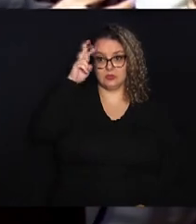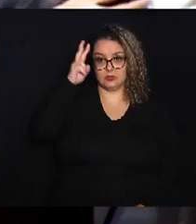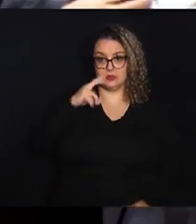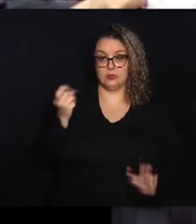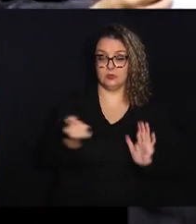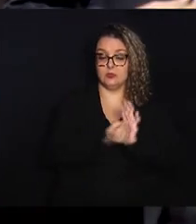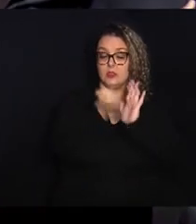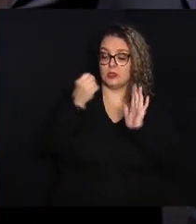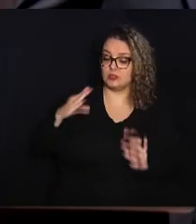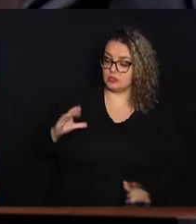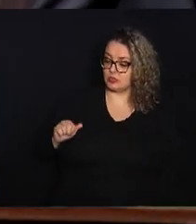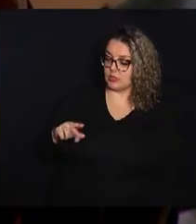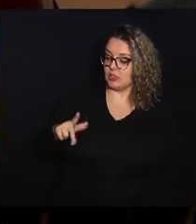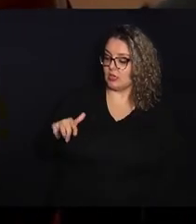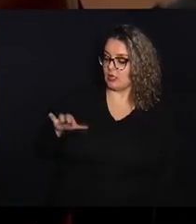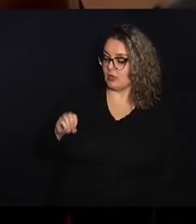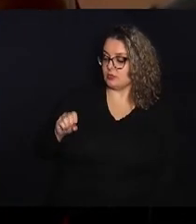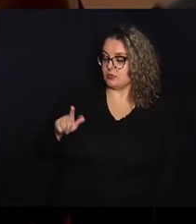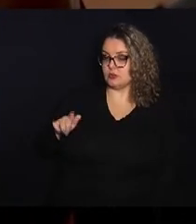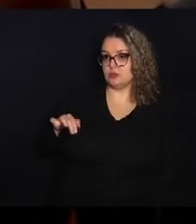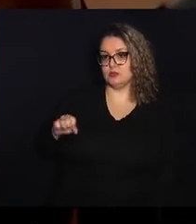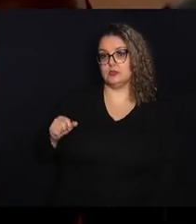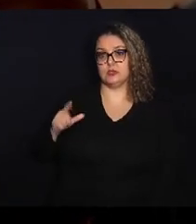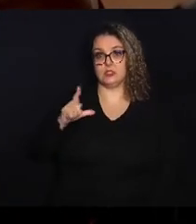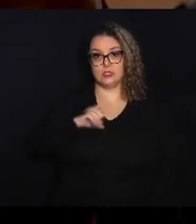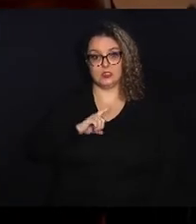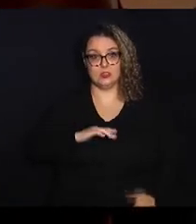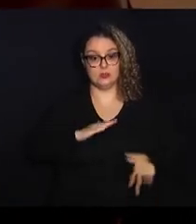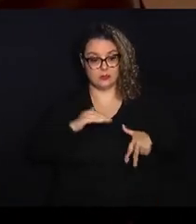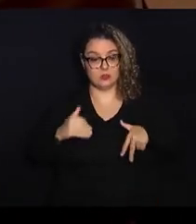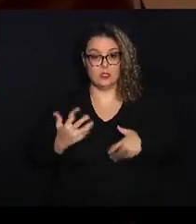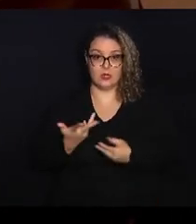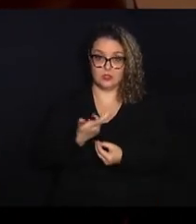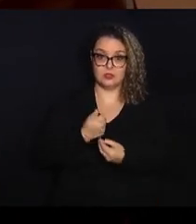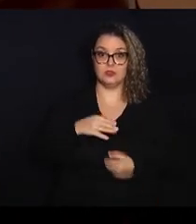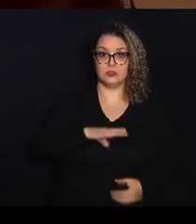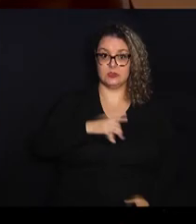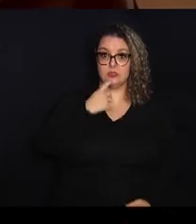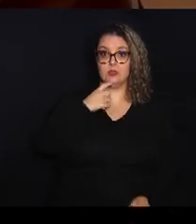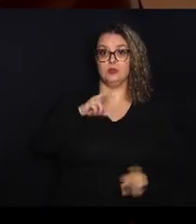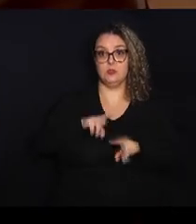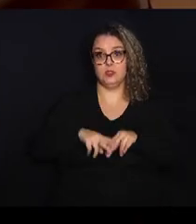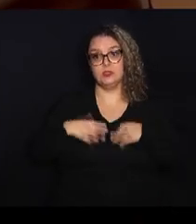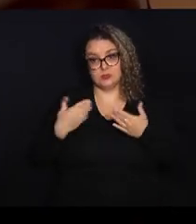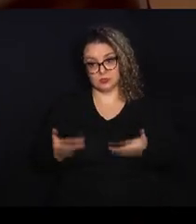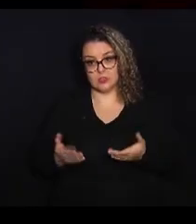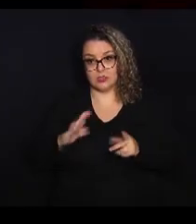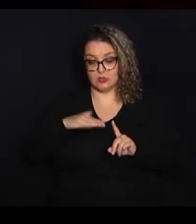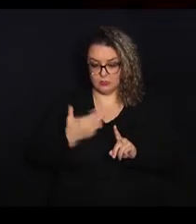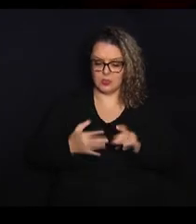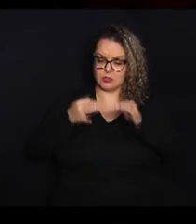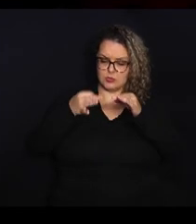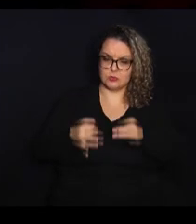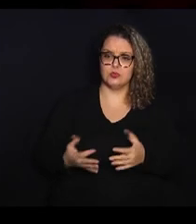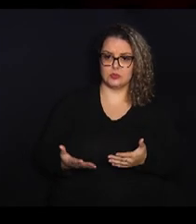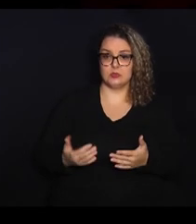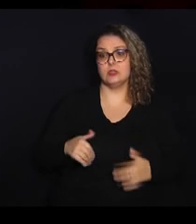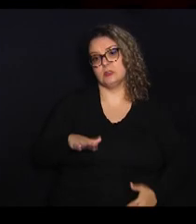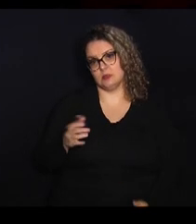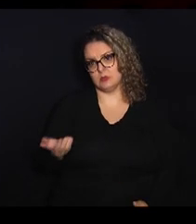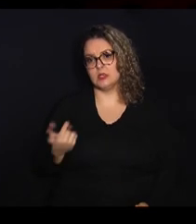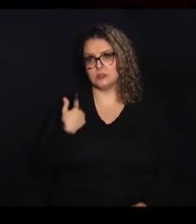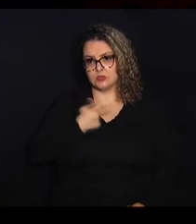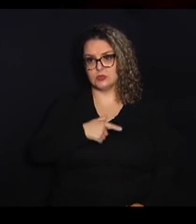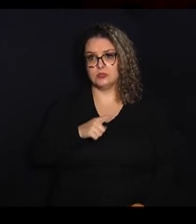Gomes e que tem um grande destaque artístico na cidade, que é o caso, por isso que essa homenagem é uma homenagem tão justa, ainda mais que nós